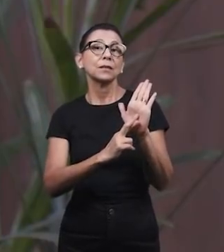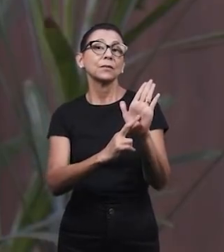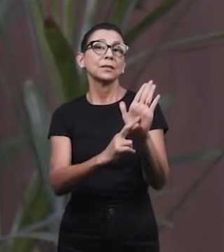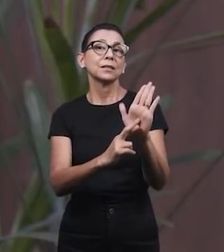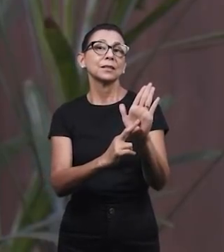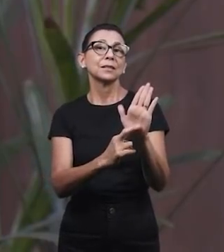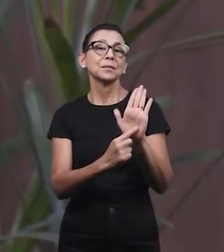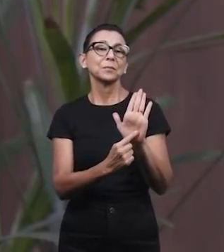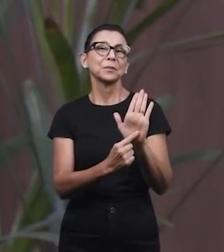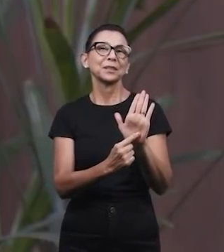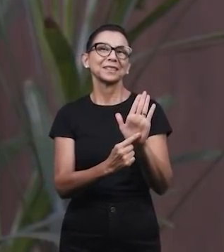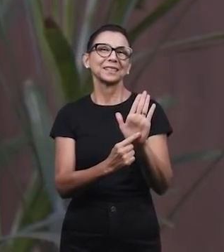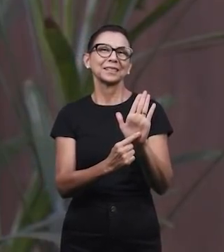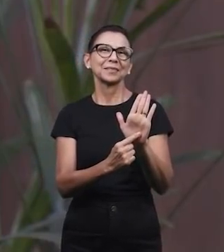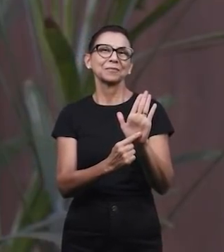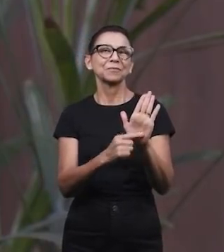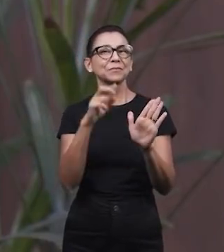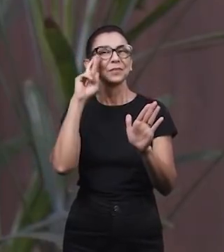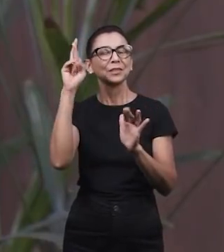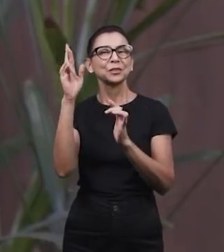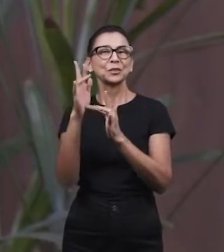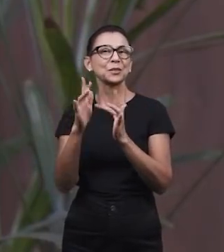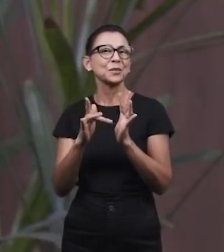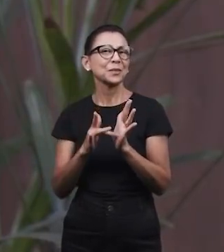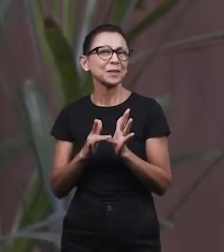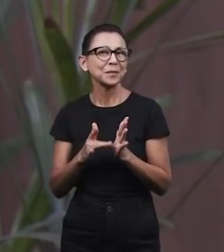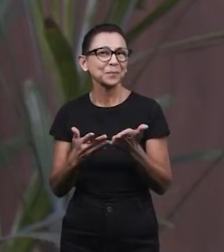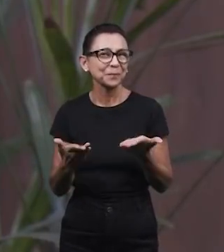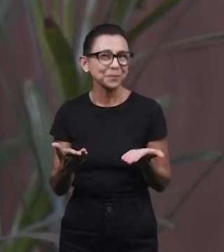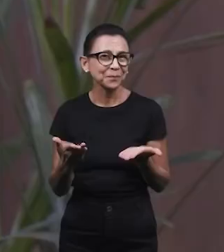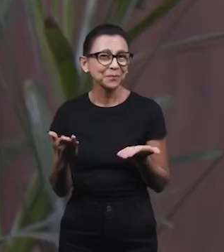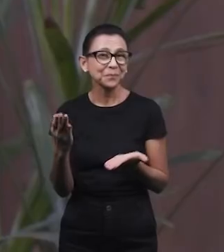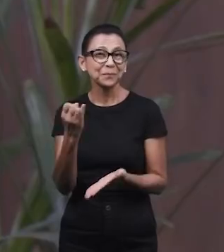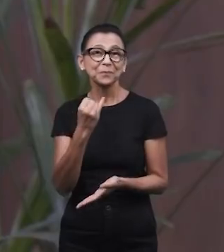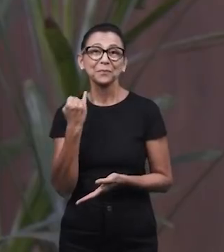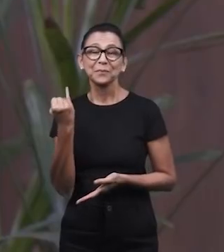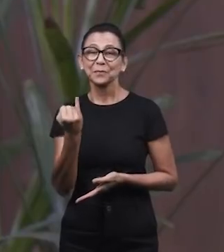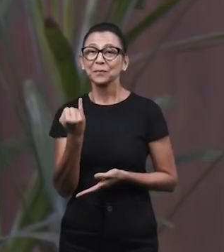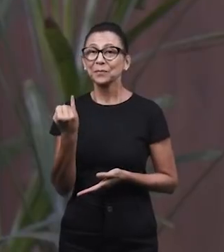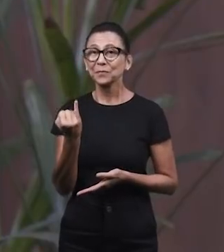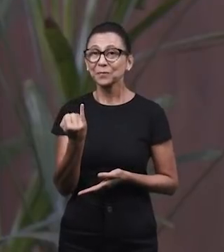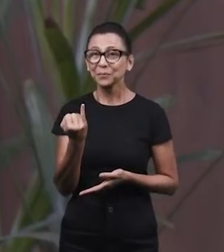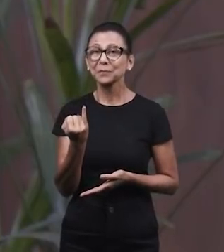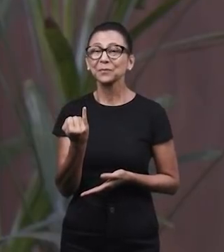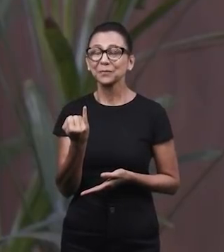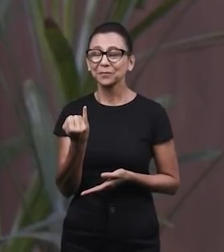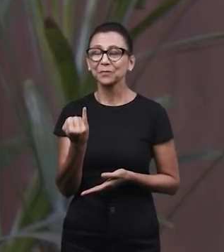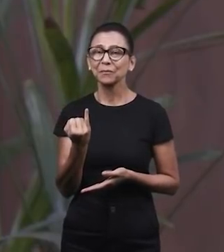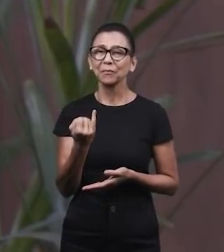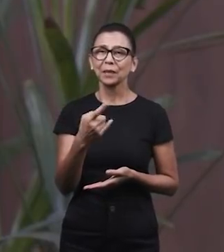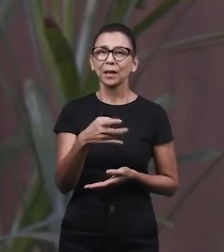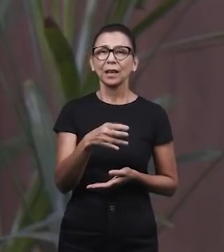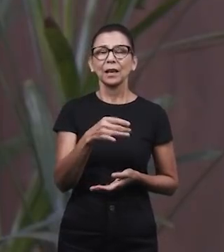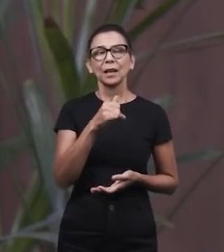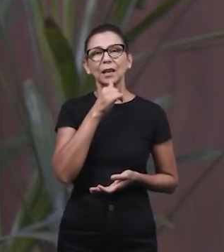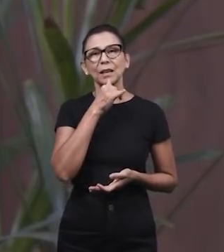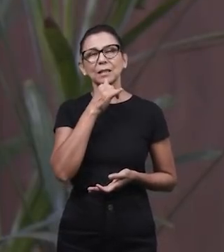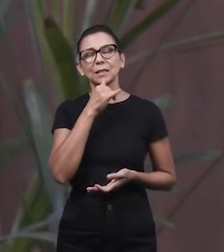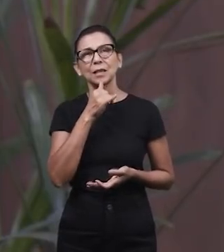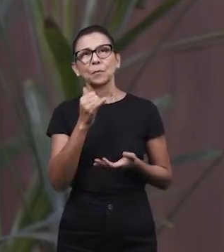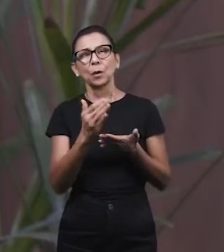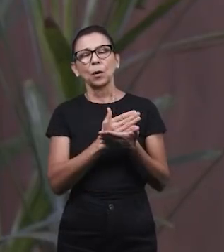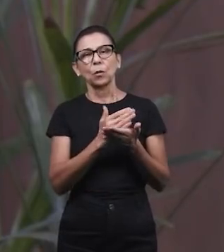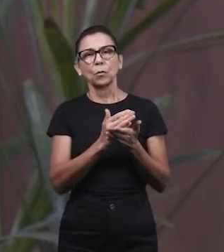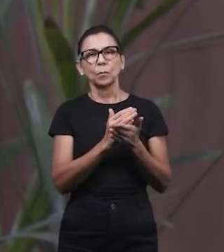exatamente apontar para o Senhor Jesus. Então, isso é muito importante, esse aspecto no Velho Testamento, porque você pega, por